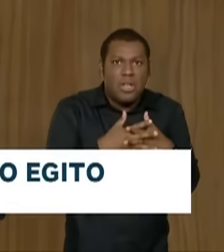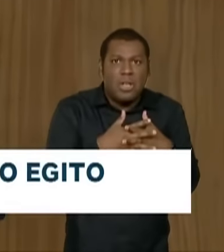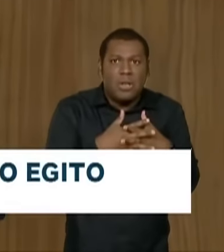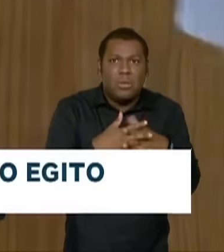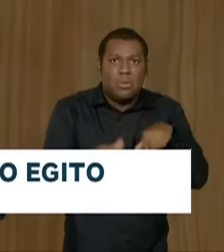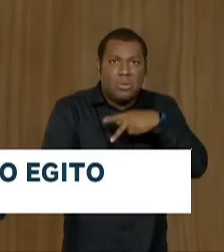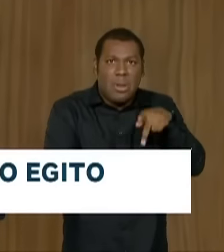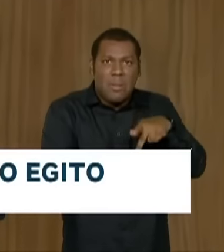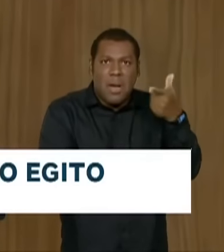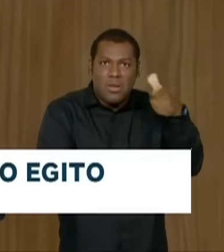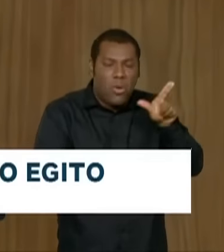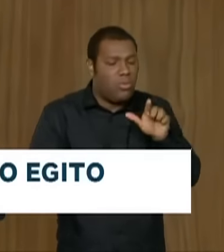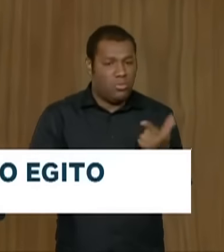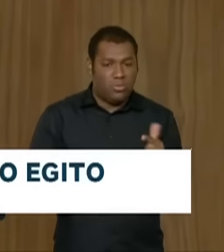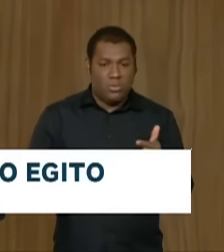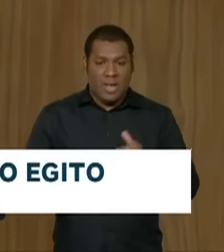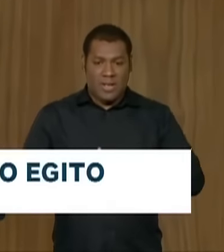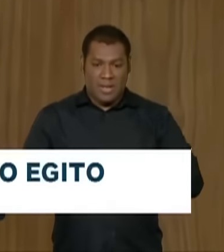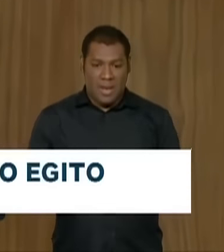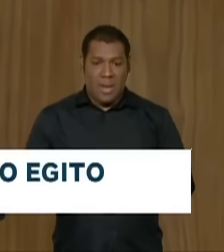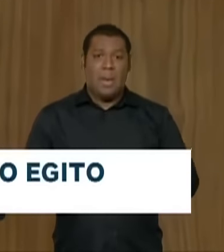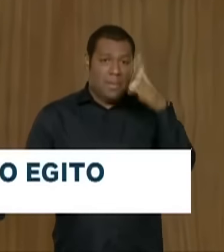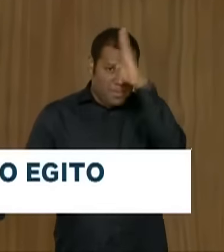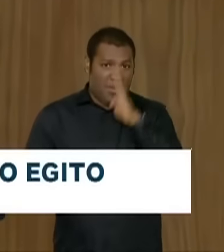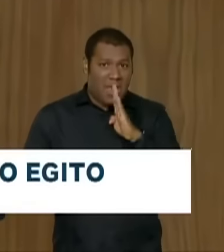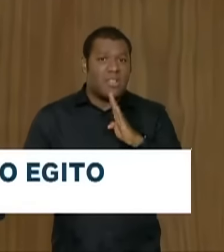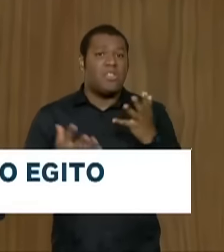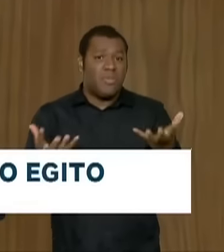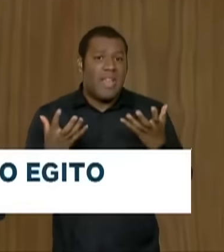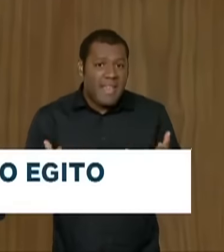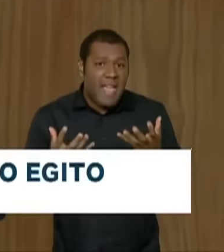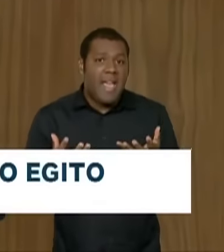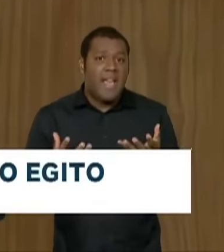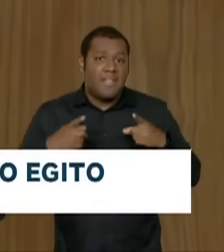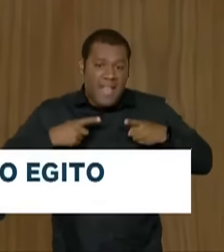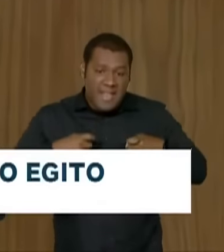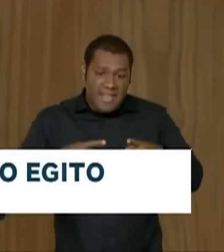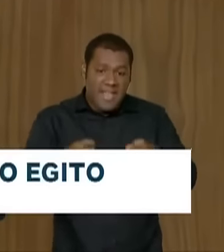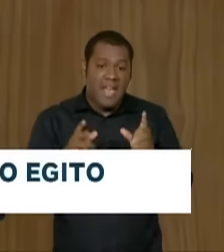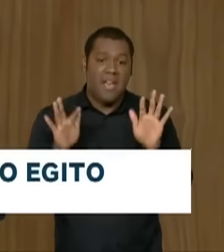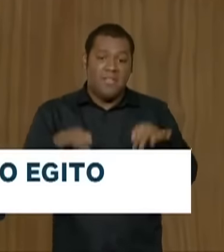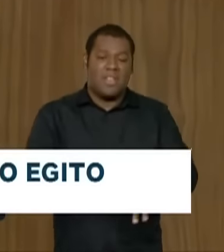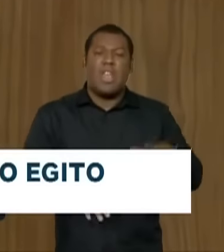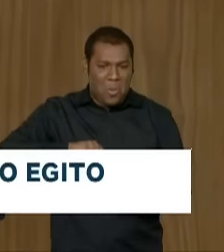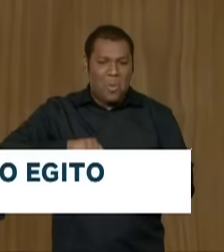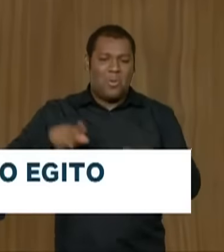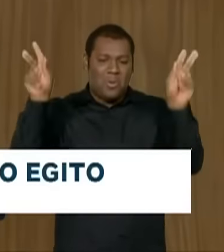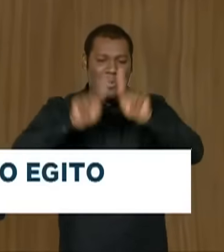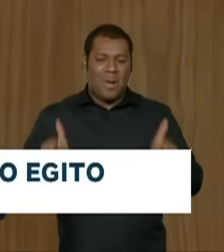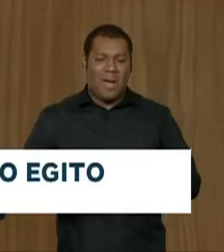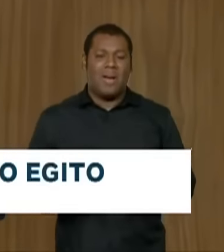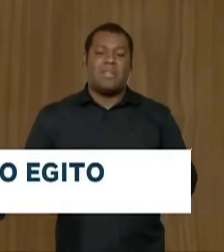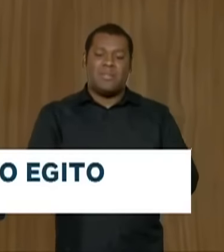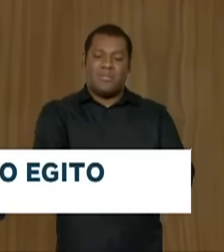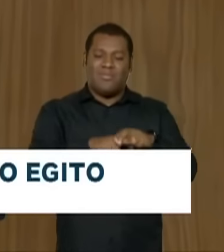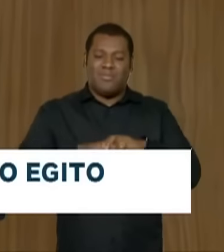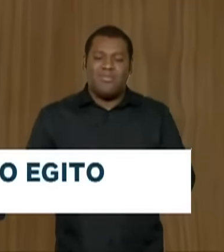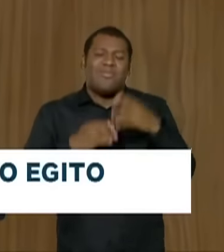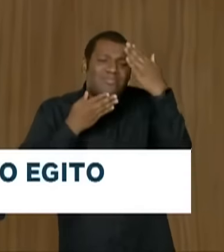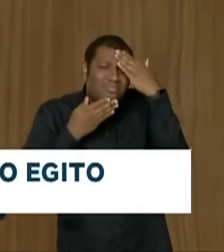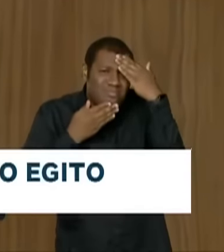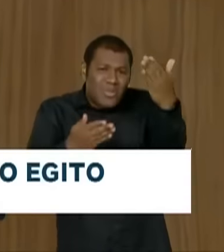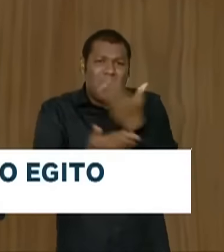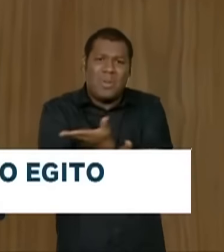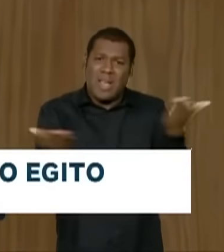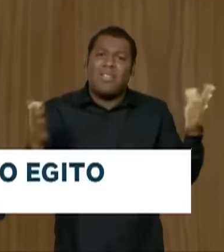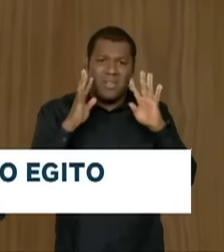que somente com o fim da guerra é que a gente pode construir o tão sonhado mundo de paz. Muito obrigado a vocês.